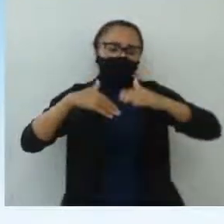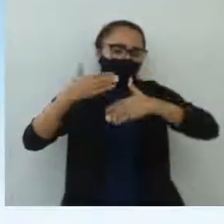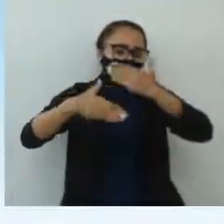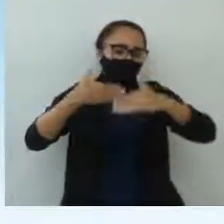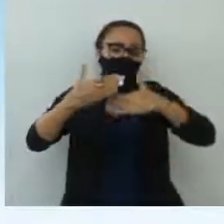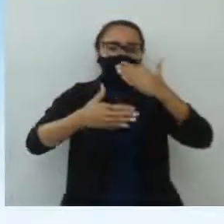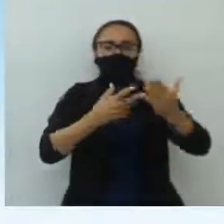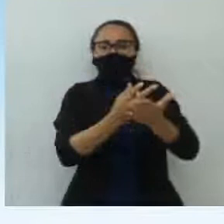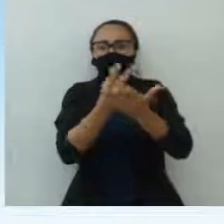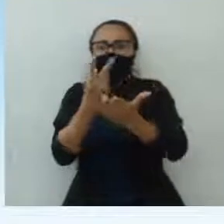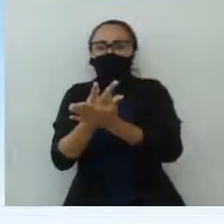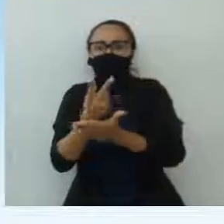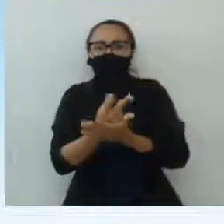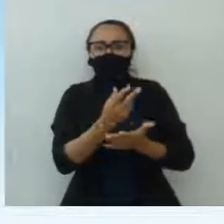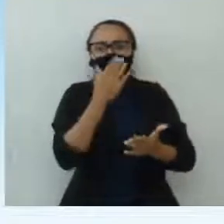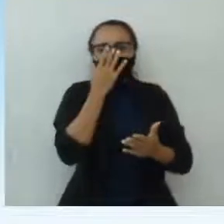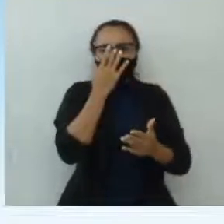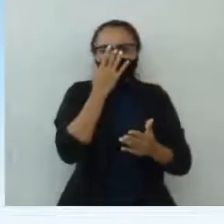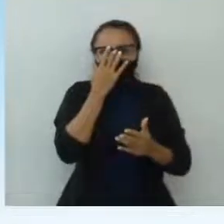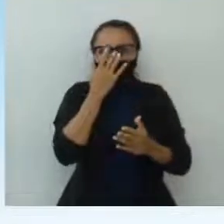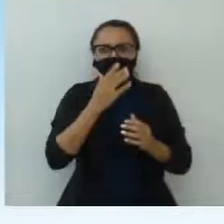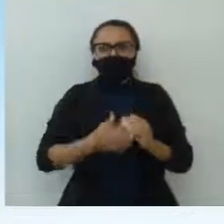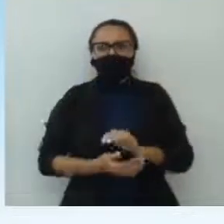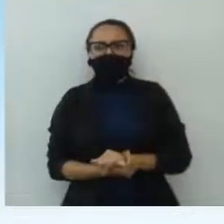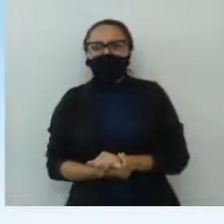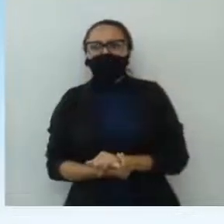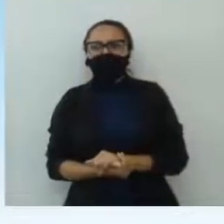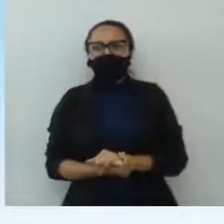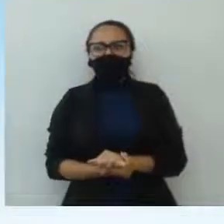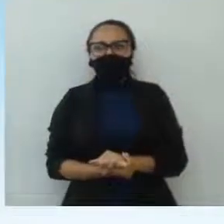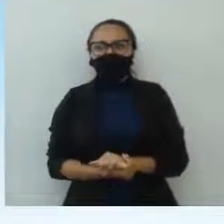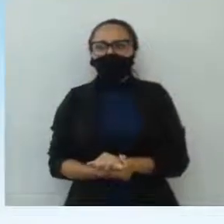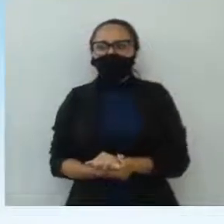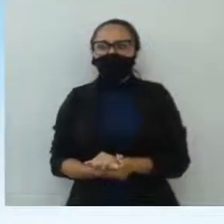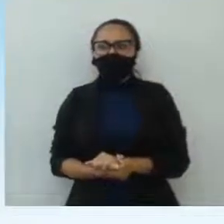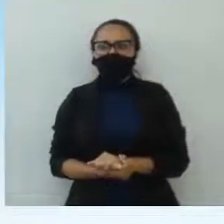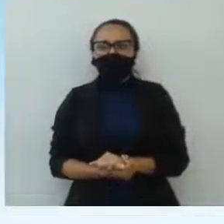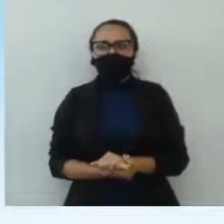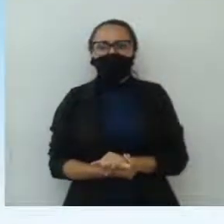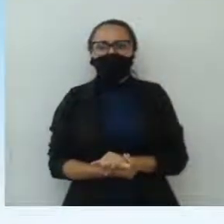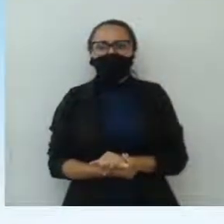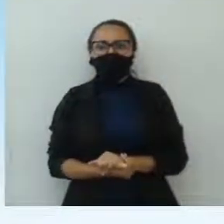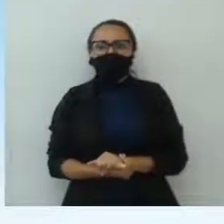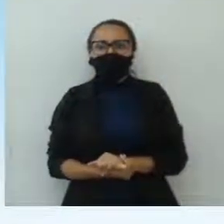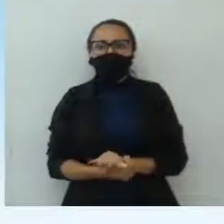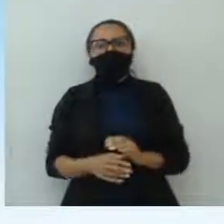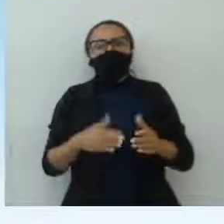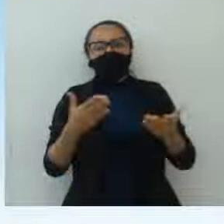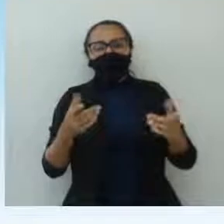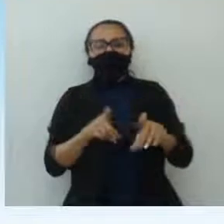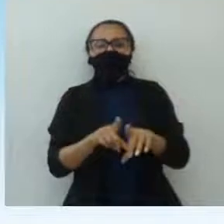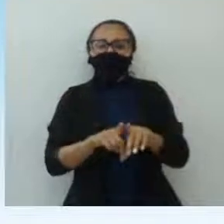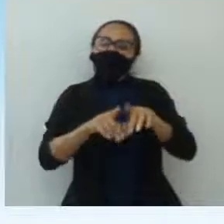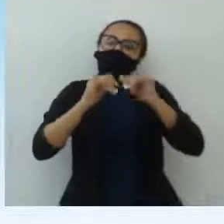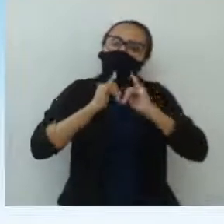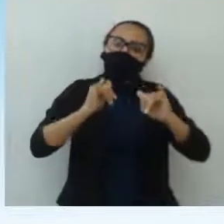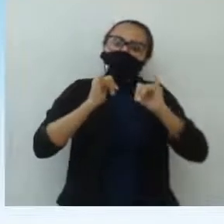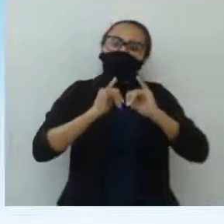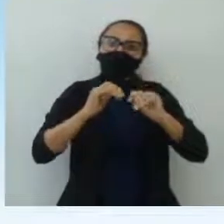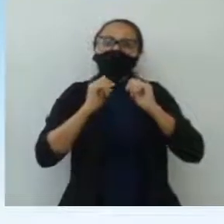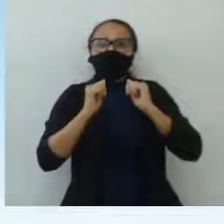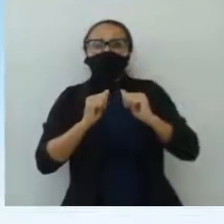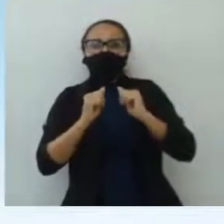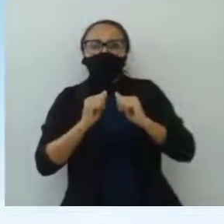acontecimentos. Ele comentava, o coro comentava aquilo que o personagem principal fazia, realizava, e também anunciava o que poderia